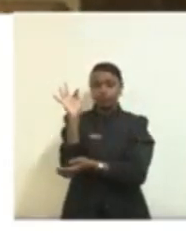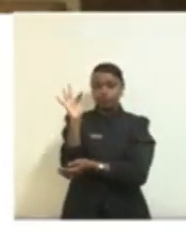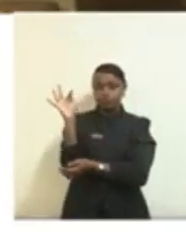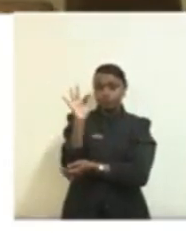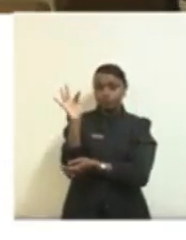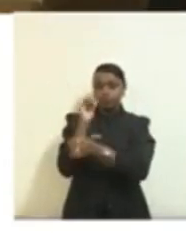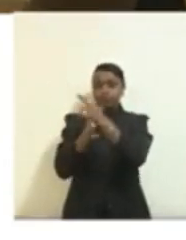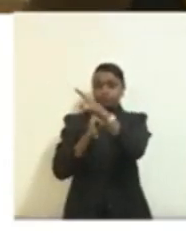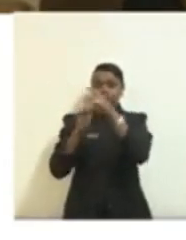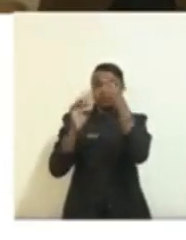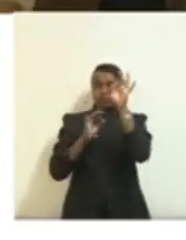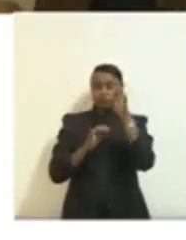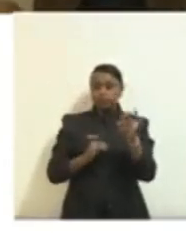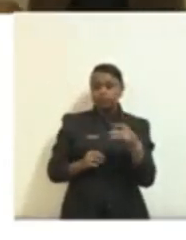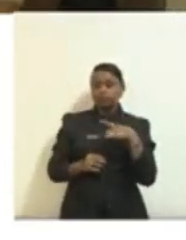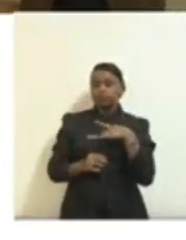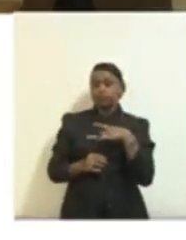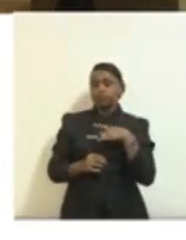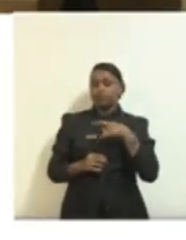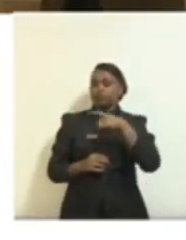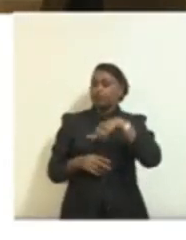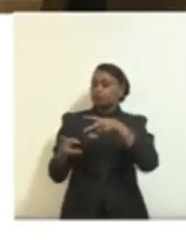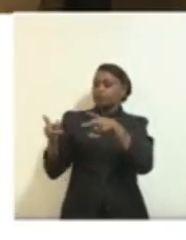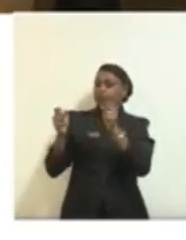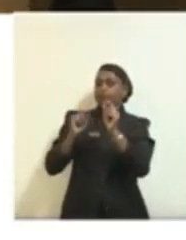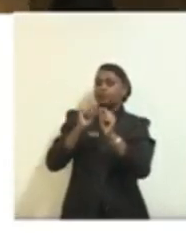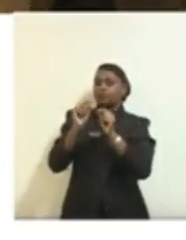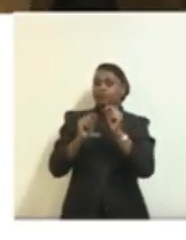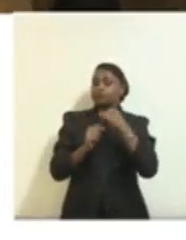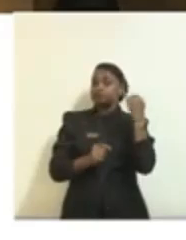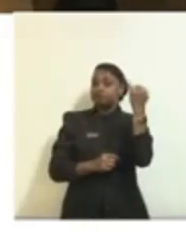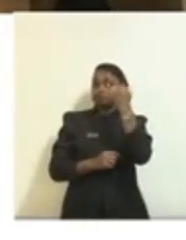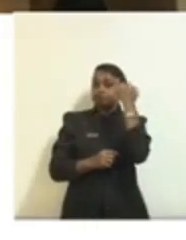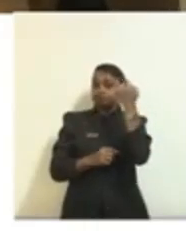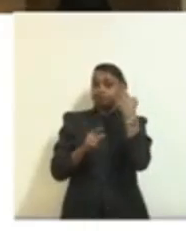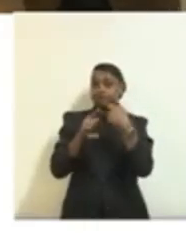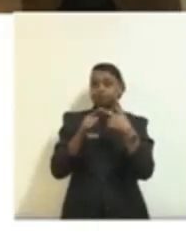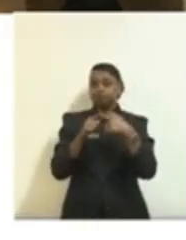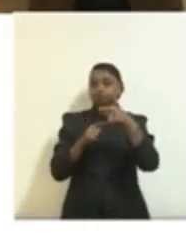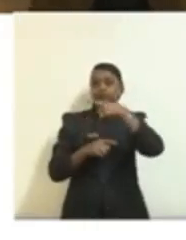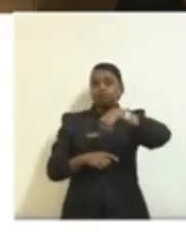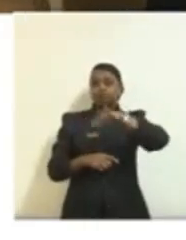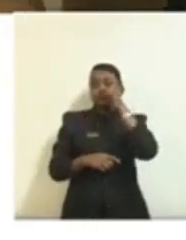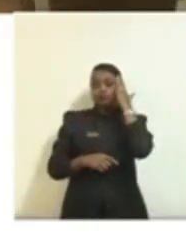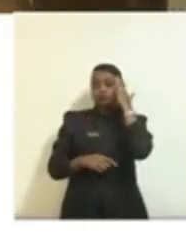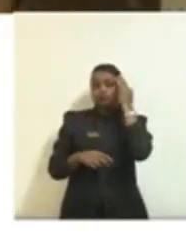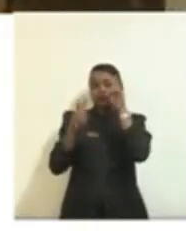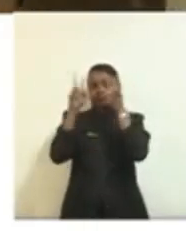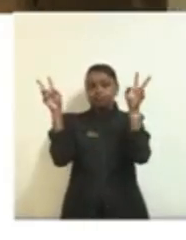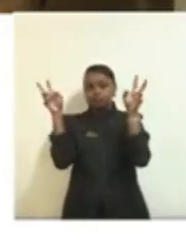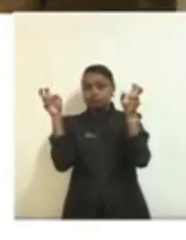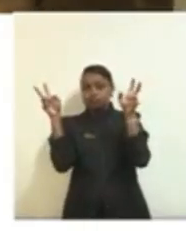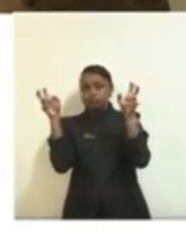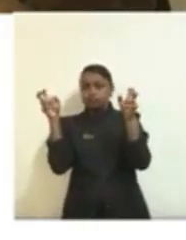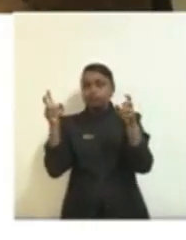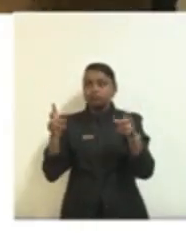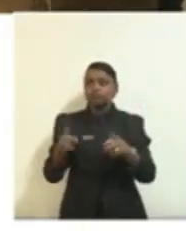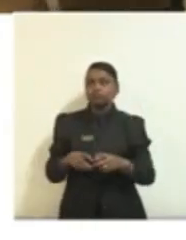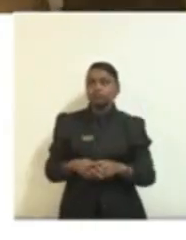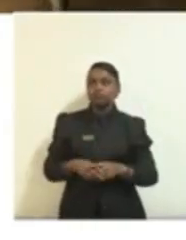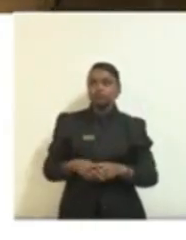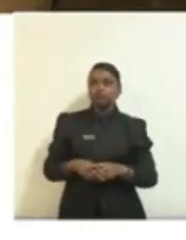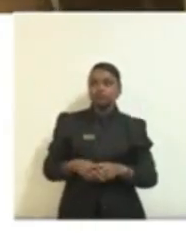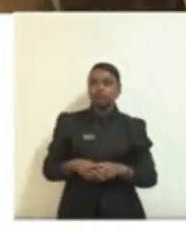Então, eu percebi então que esse é muito importante, que esse termo, né, que as palavras